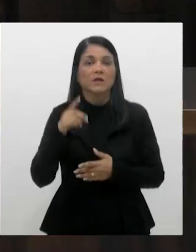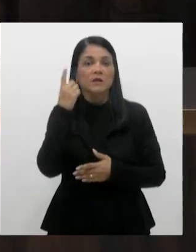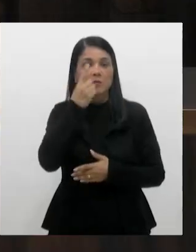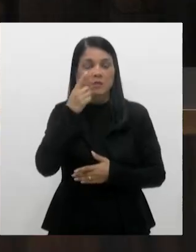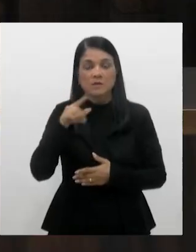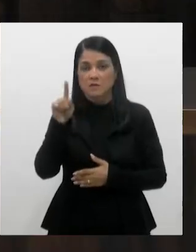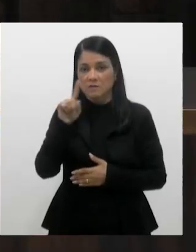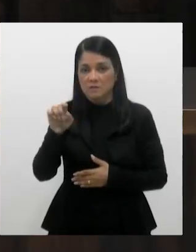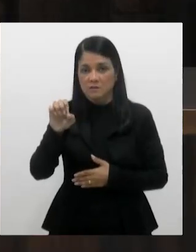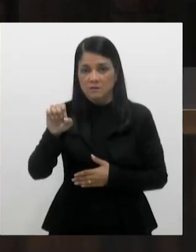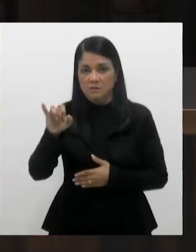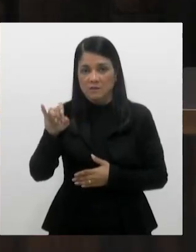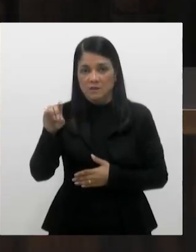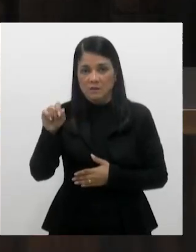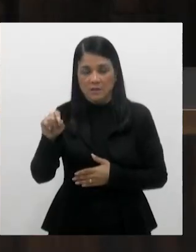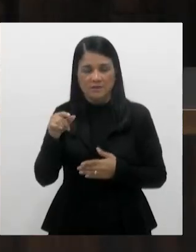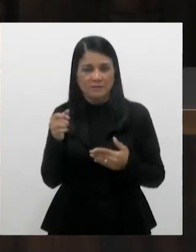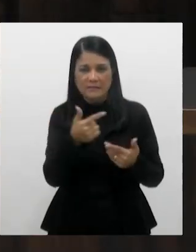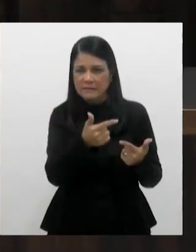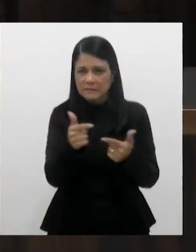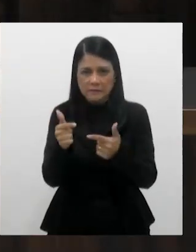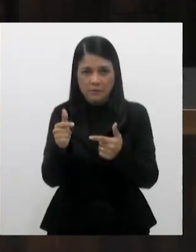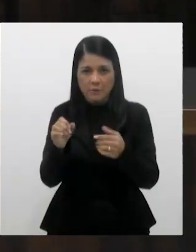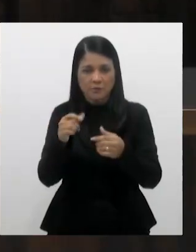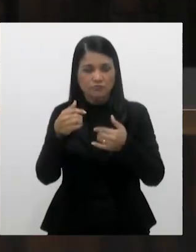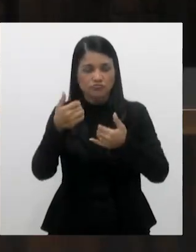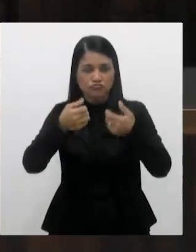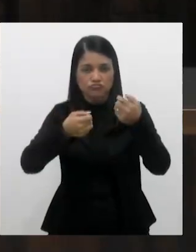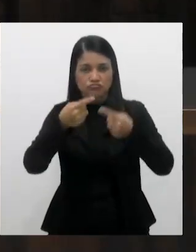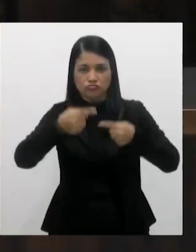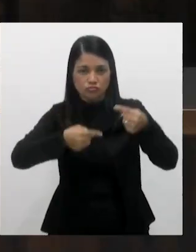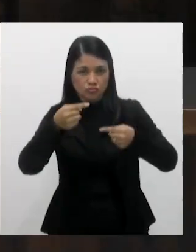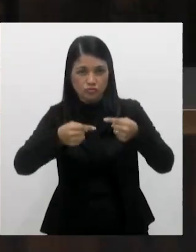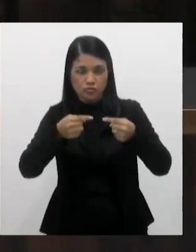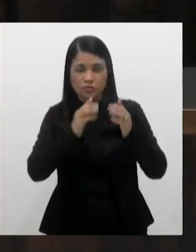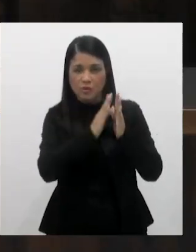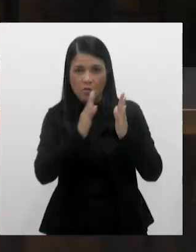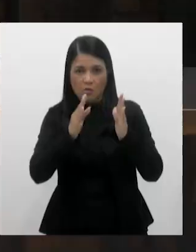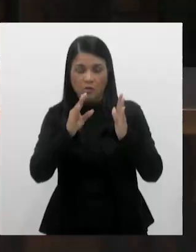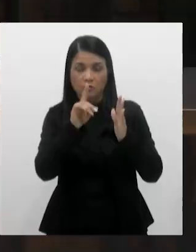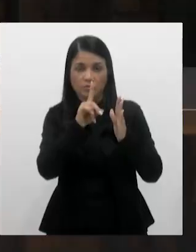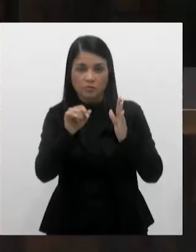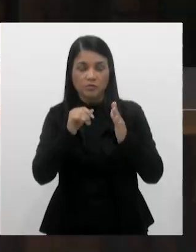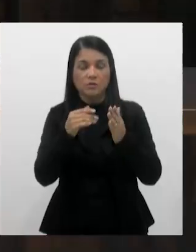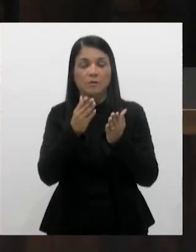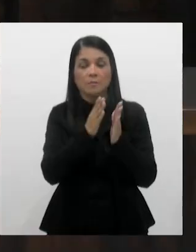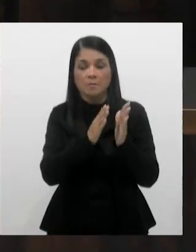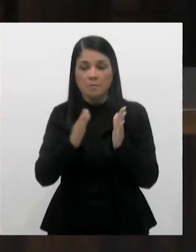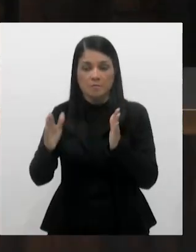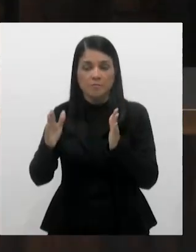Nada mais havendo a tratar, na ordem do dia, passa-se ao expediente final.